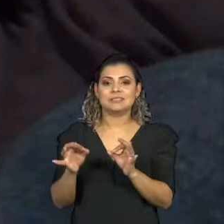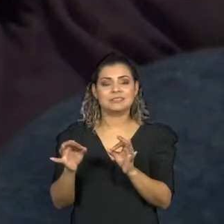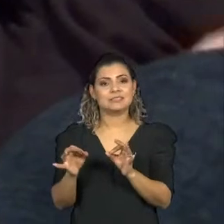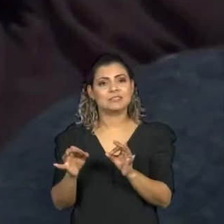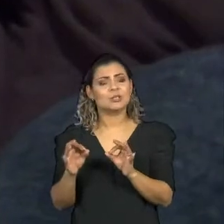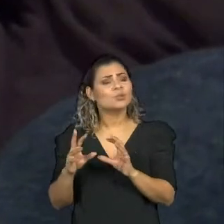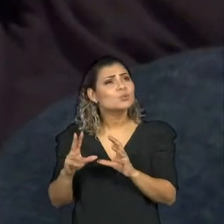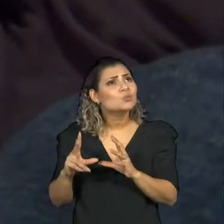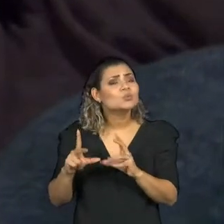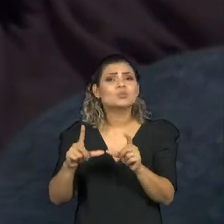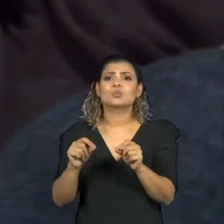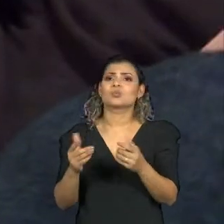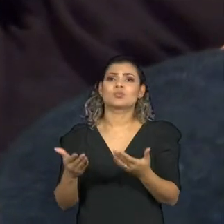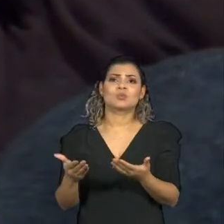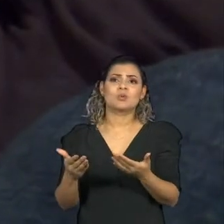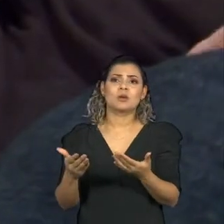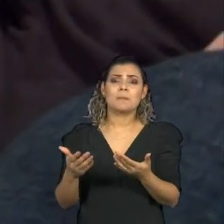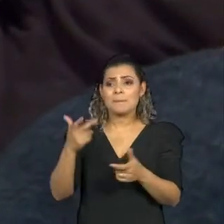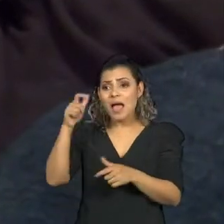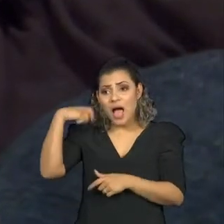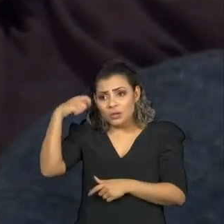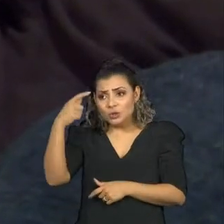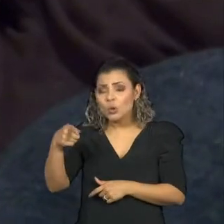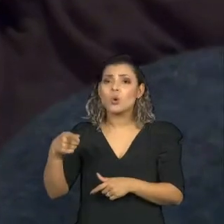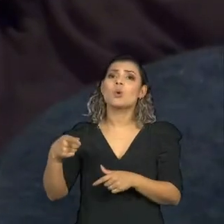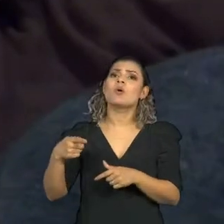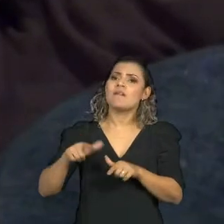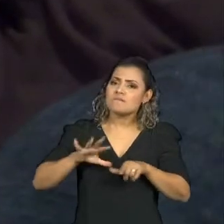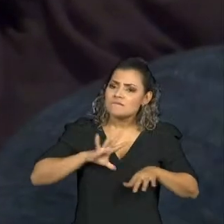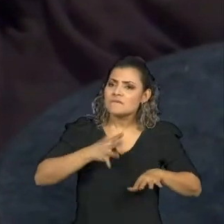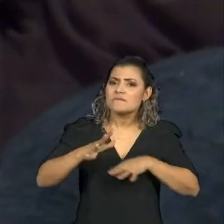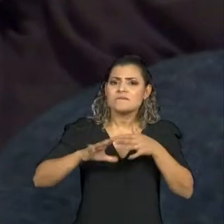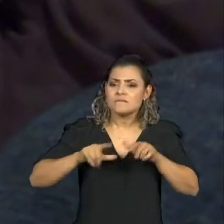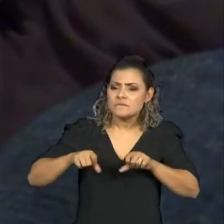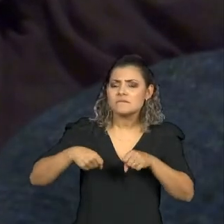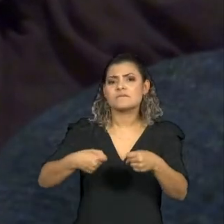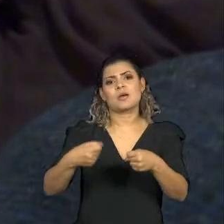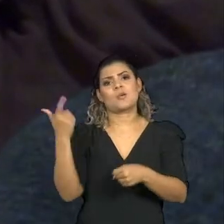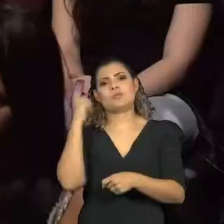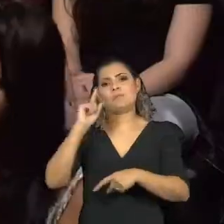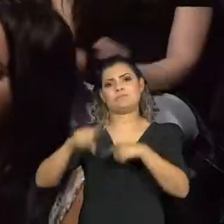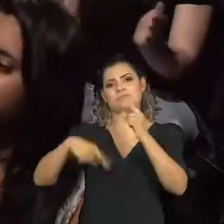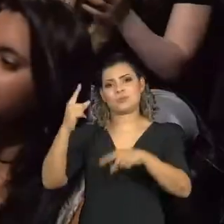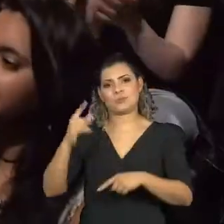Todo ator que se locomove de uma área para outra me interessa muito.